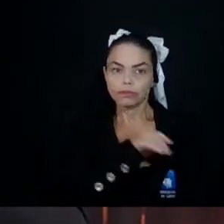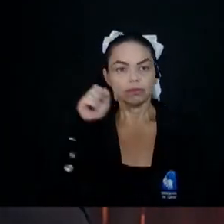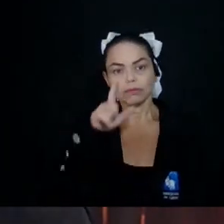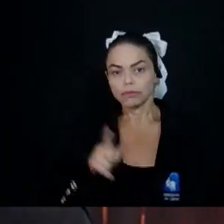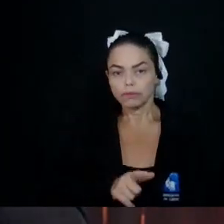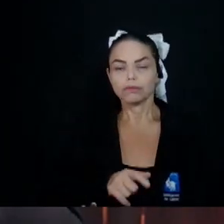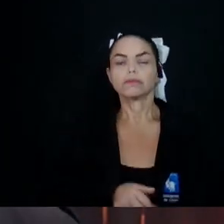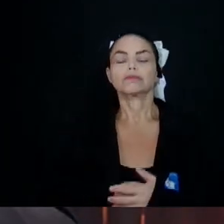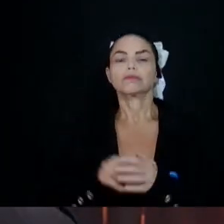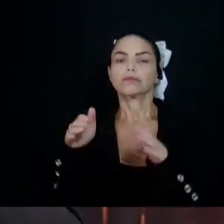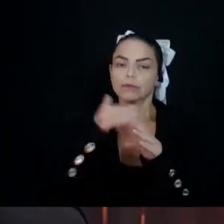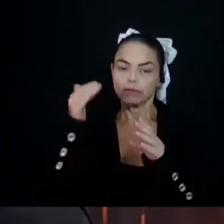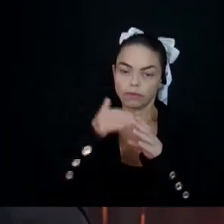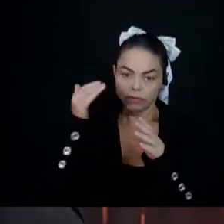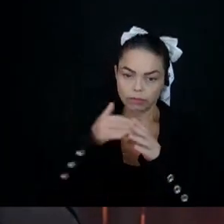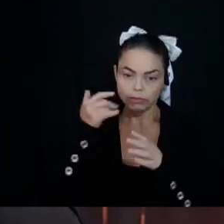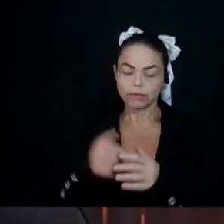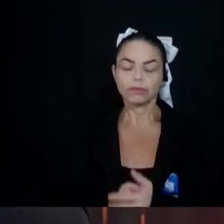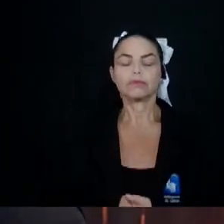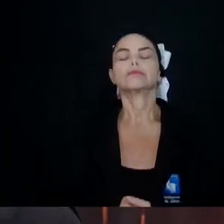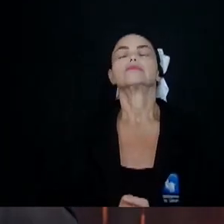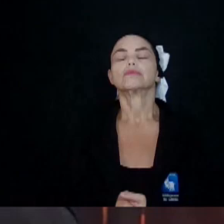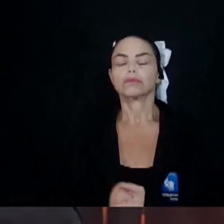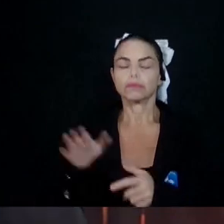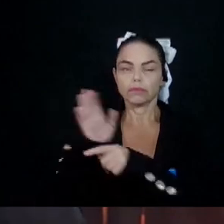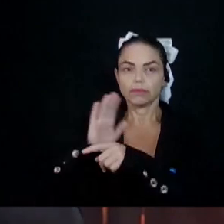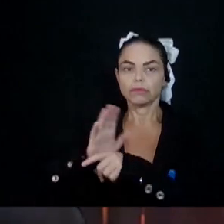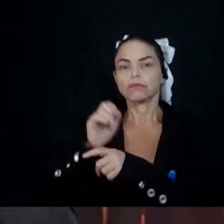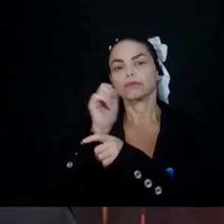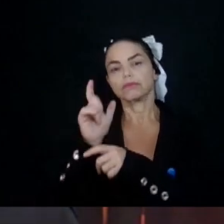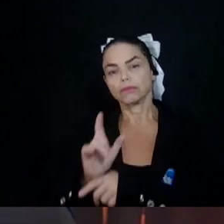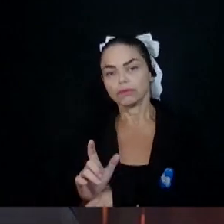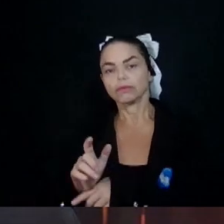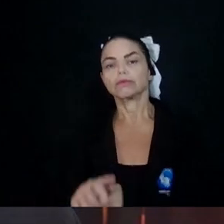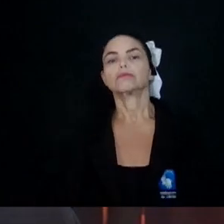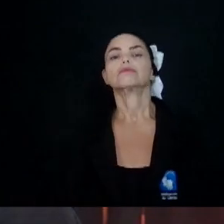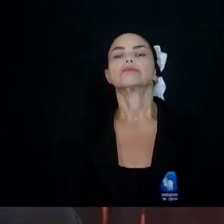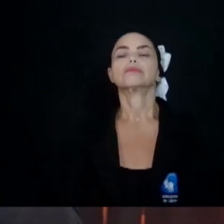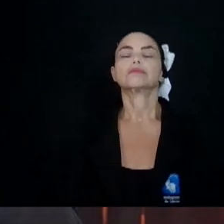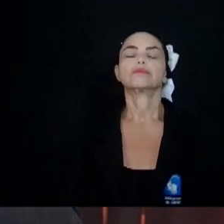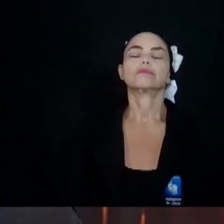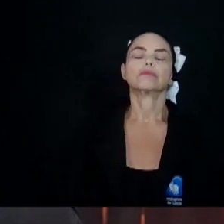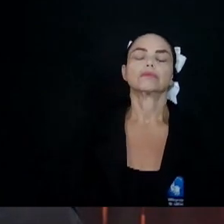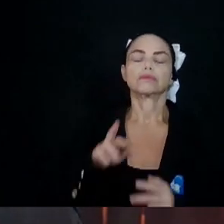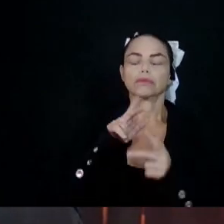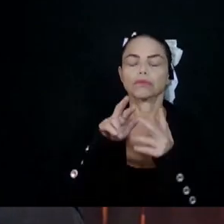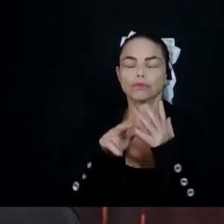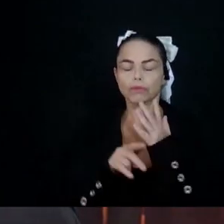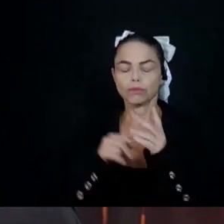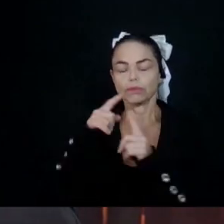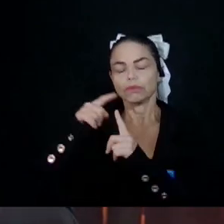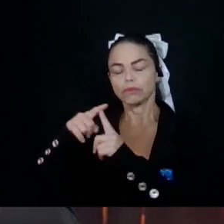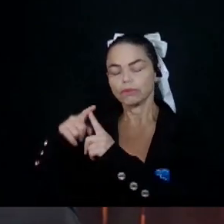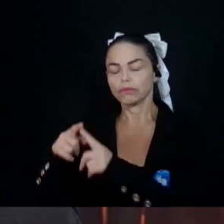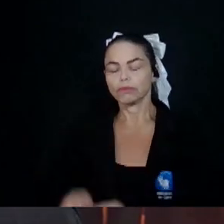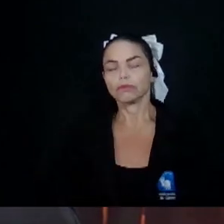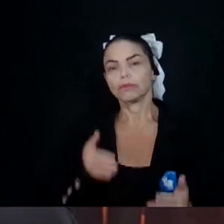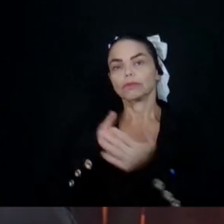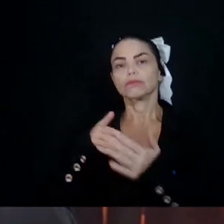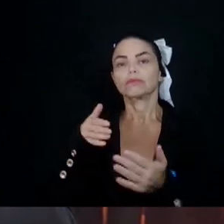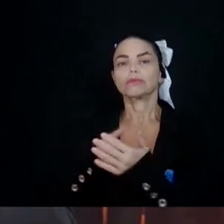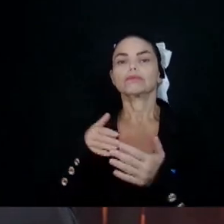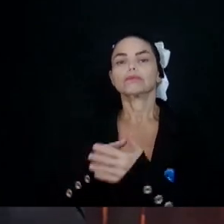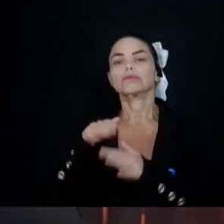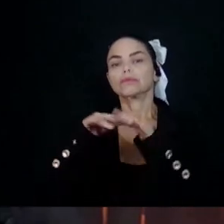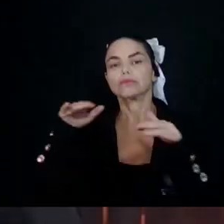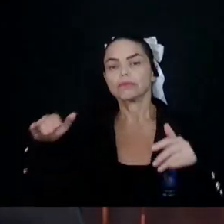o algoritmo vai ficar mandando vídeos da cor azul em vários cenários. Isso impede, muitas vezes, que a criança